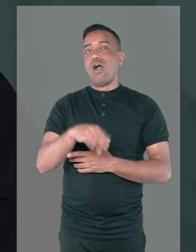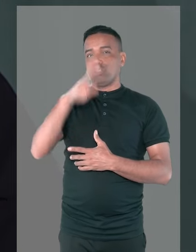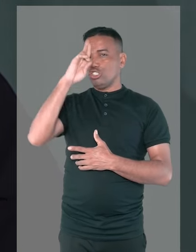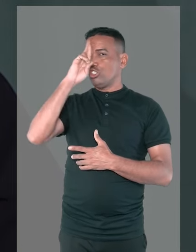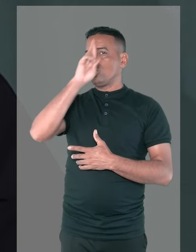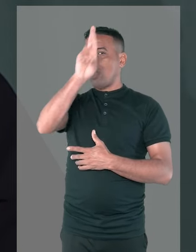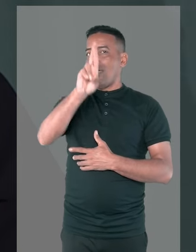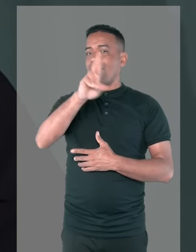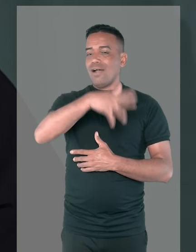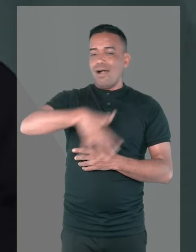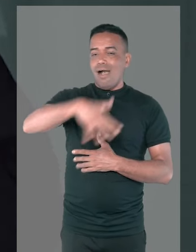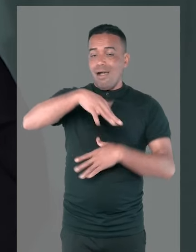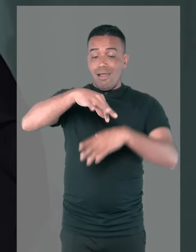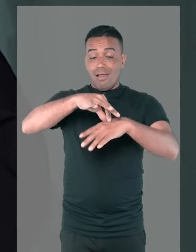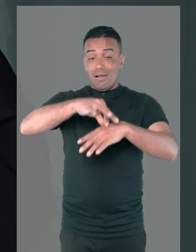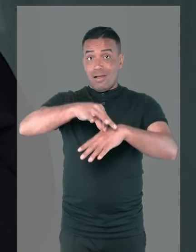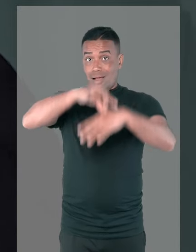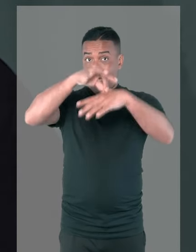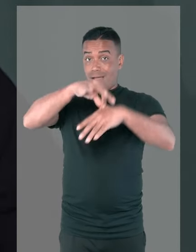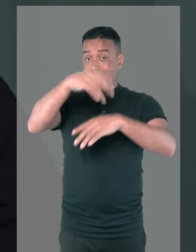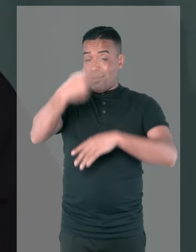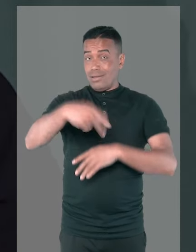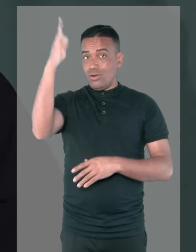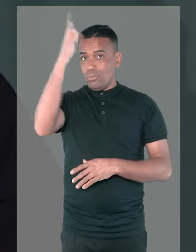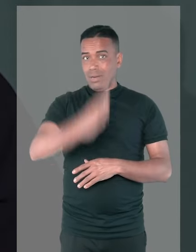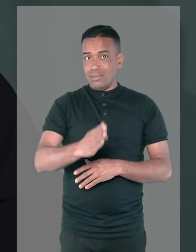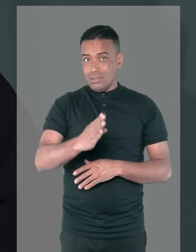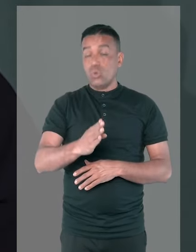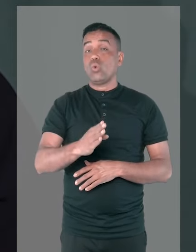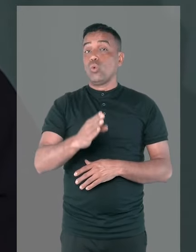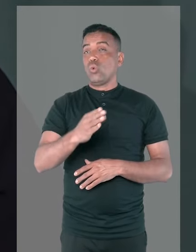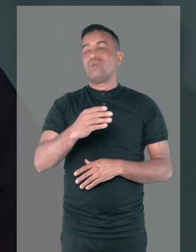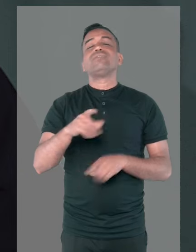carne no Brasil, praticamente. Não só da carne, mas também